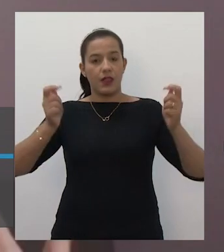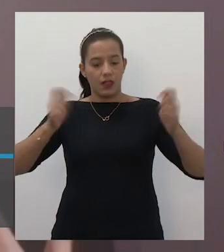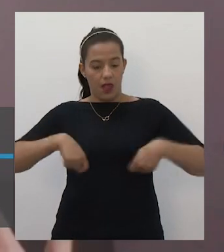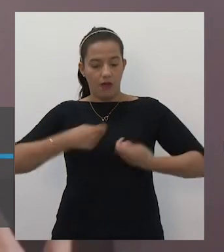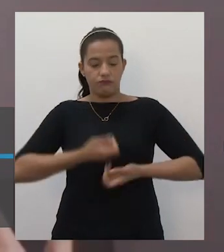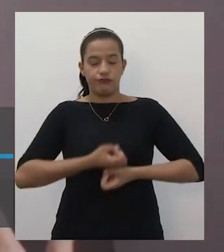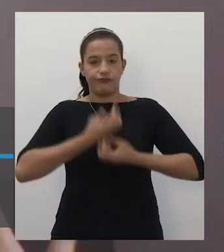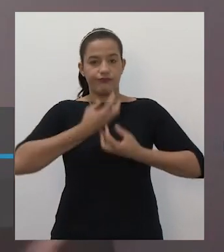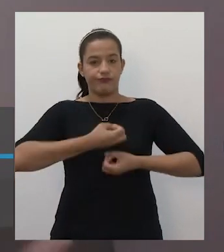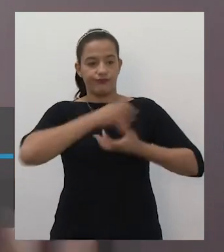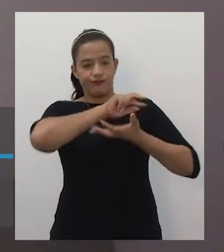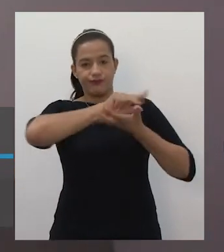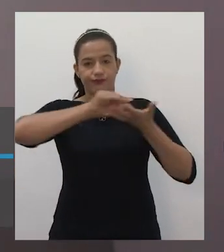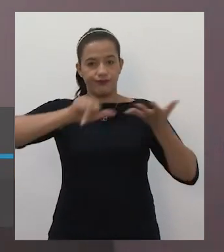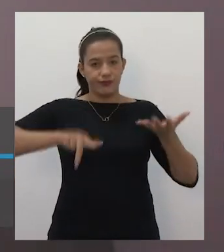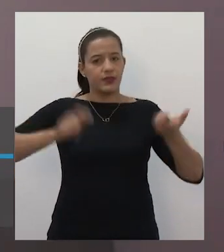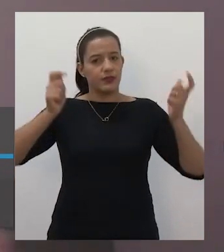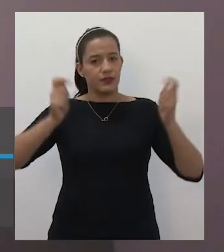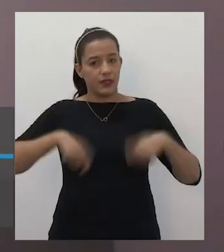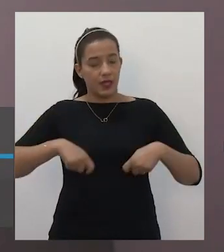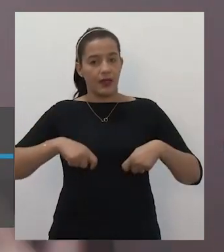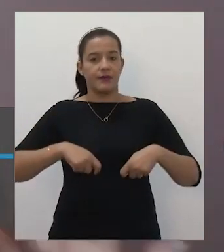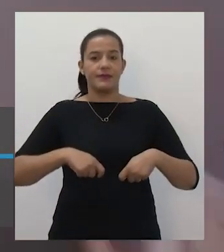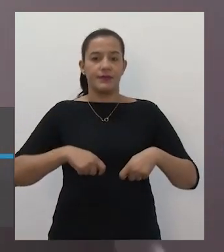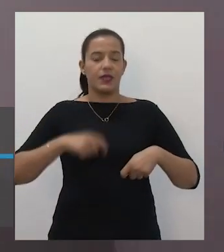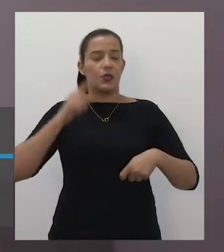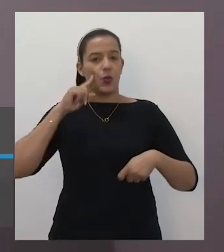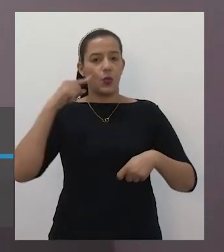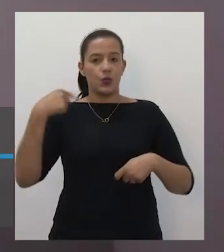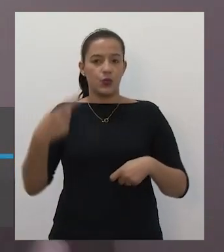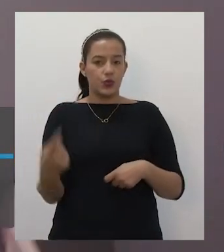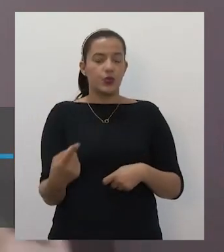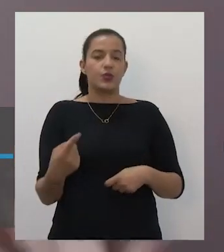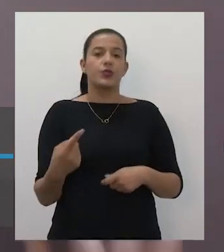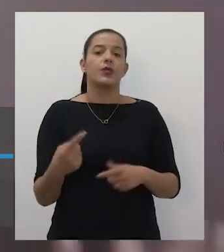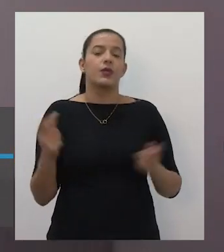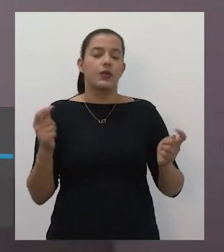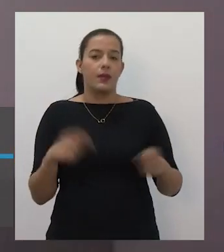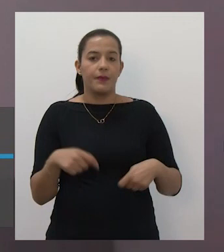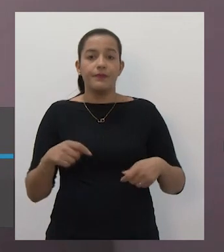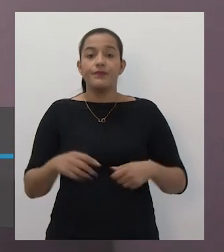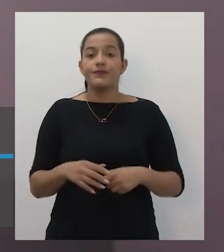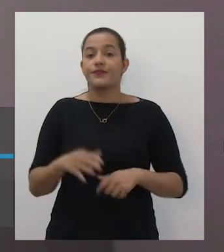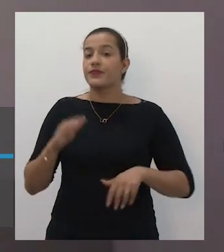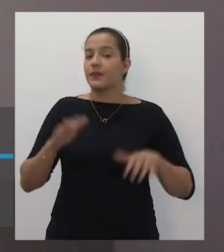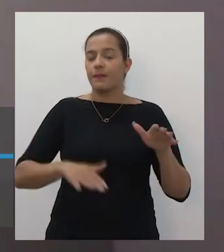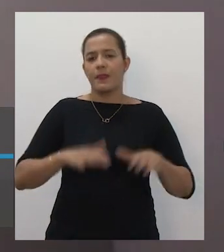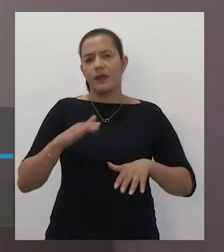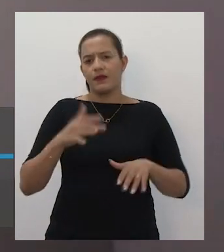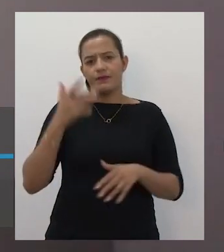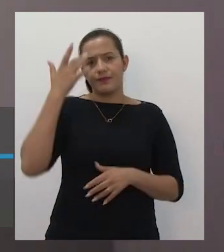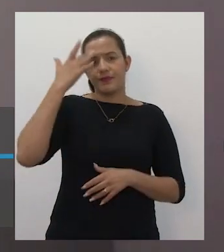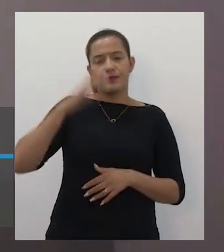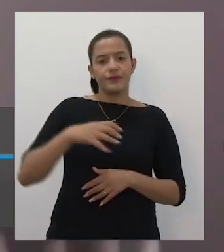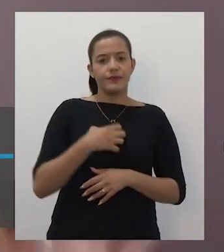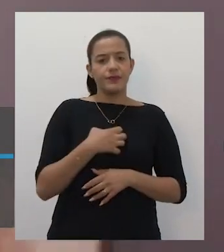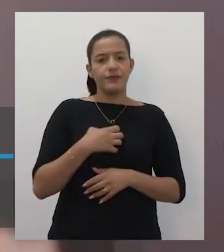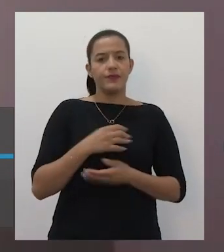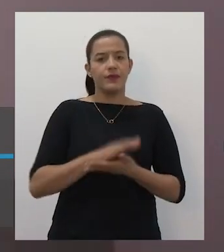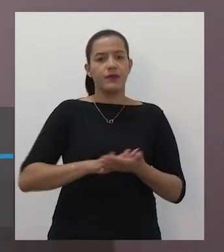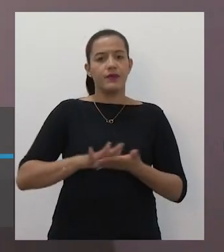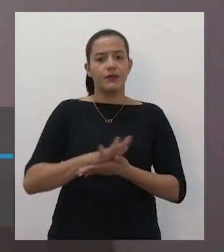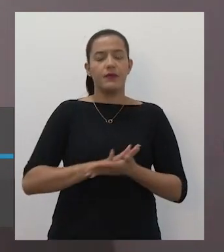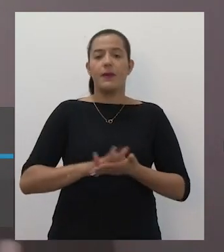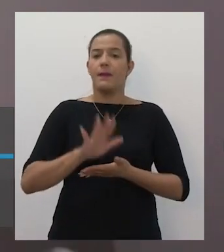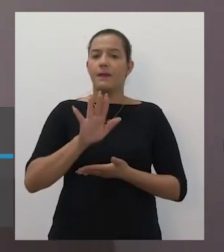forma informal, né? No nosso dia a dia, de forma não intencional. Mas trabalhá-las de